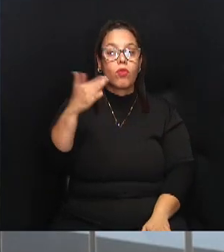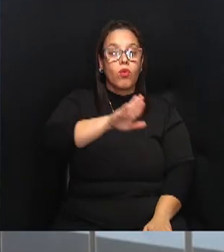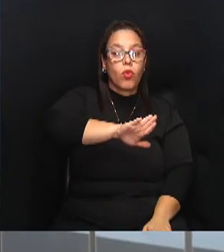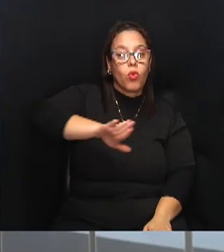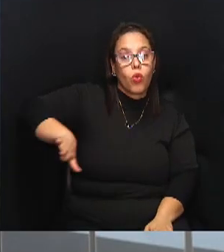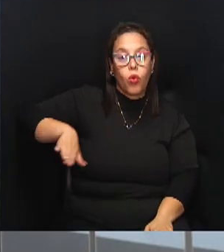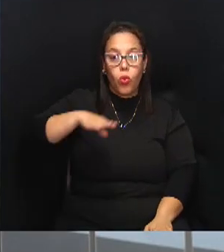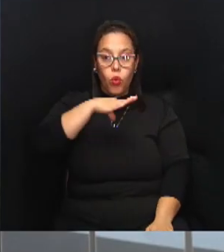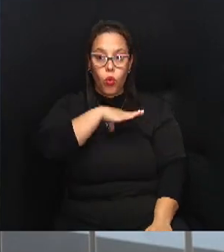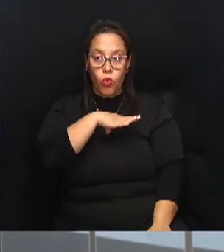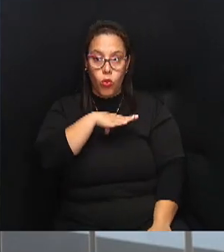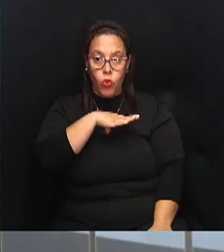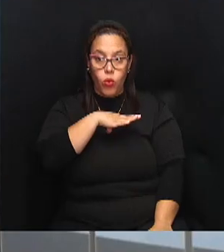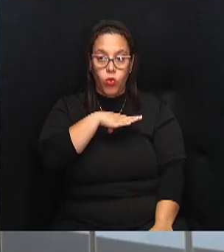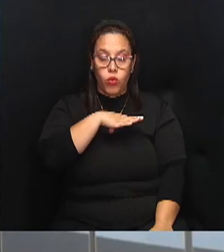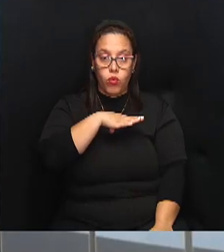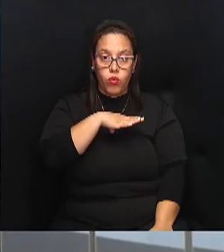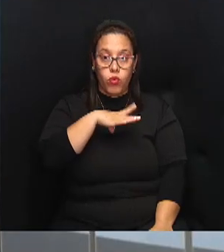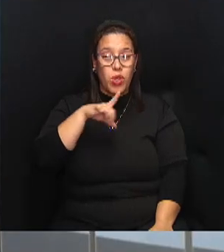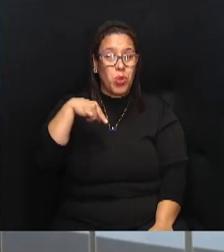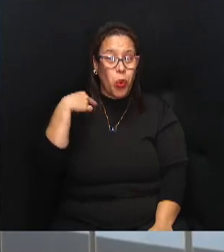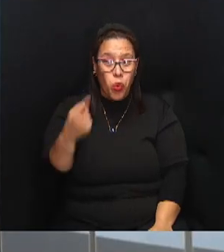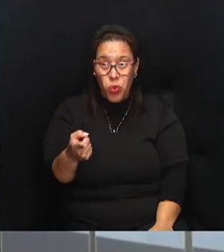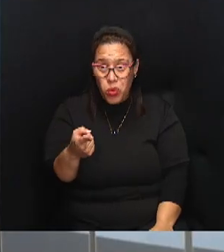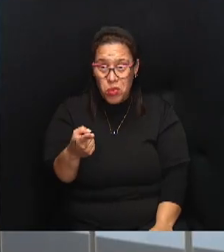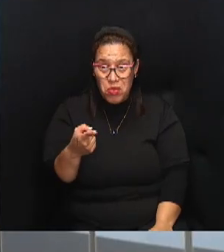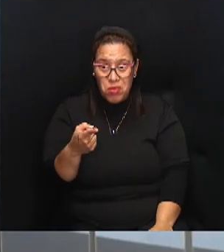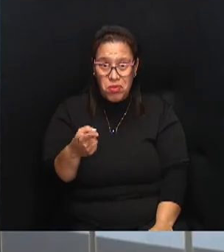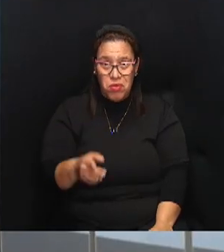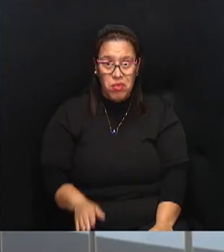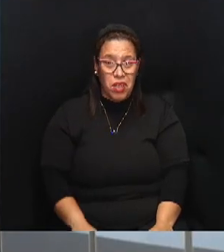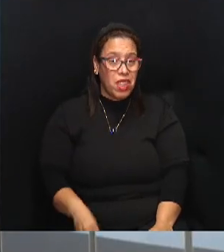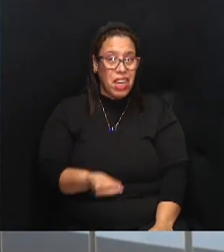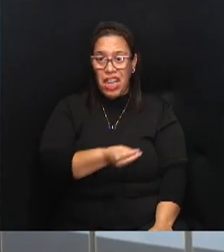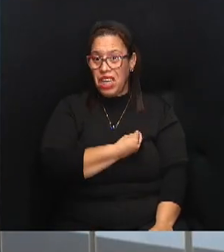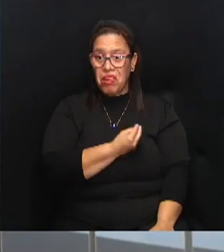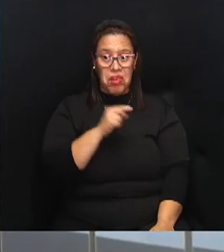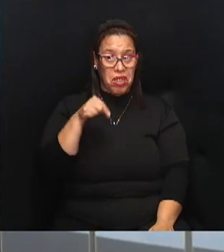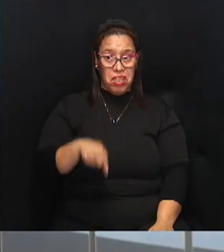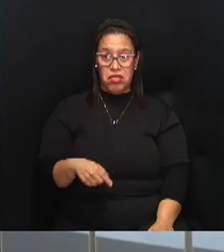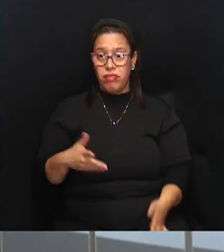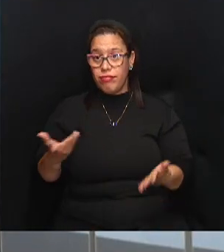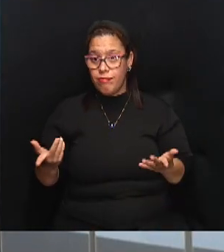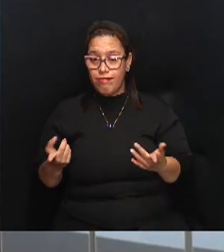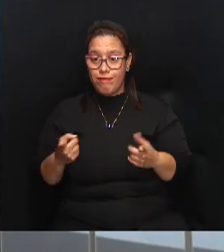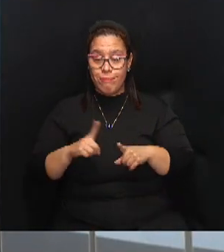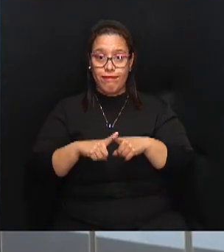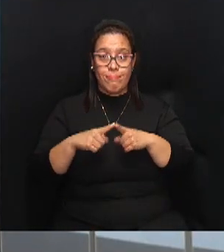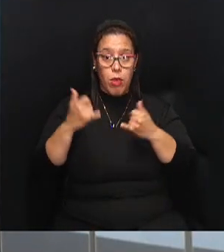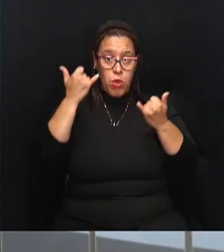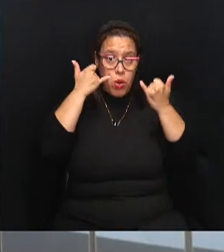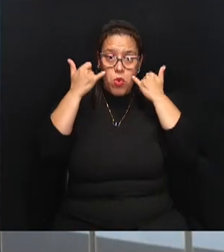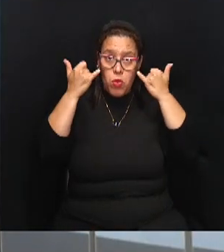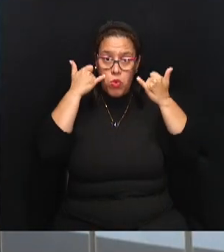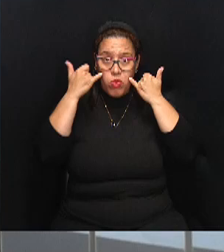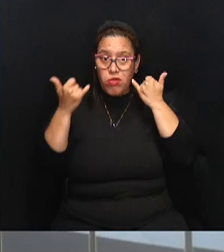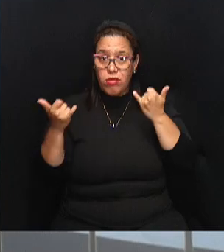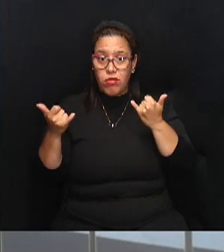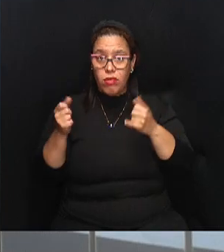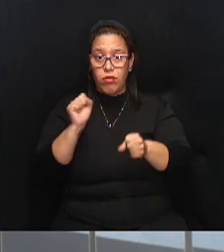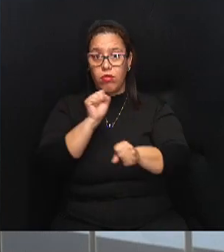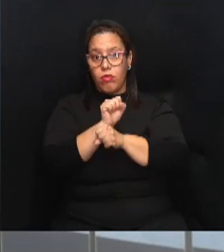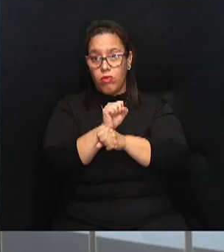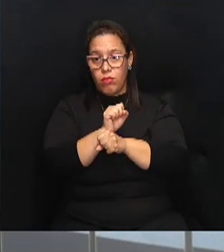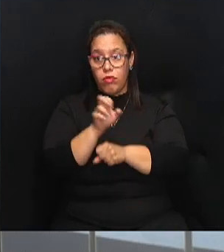município, né, a pessoa nem está vivendo aquilo, mas Sim. em virtude de uma notícia, ele para